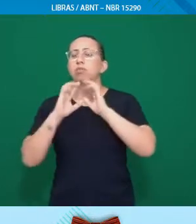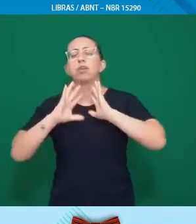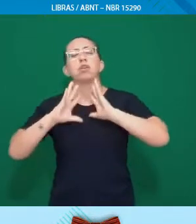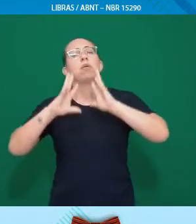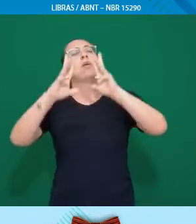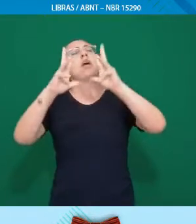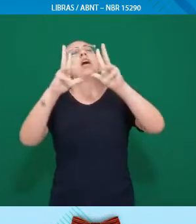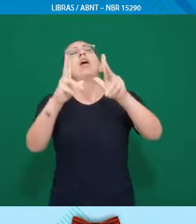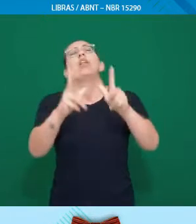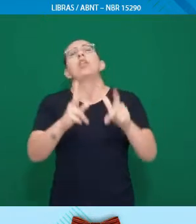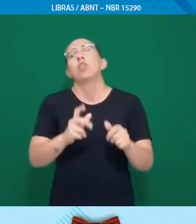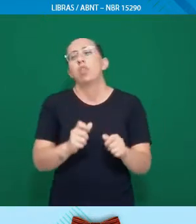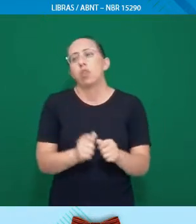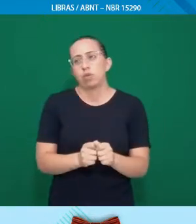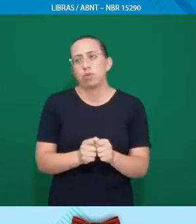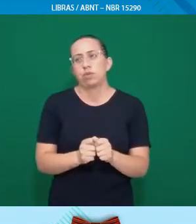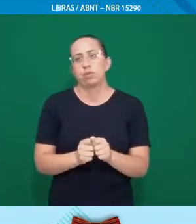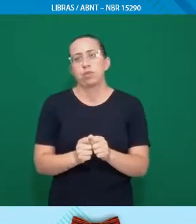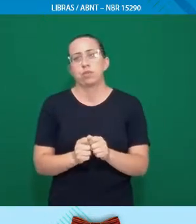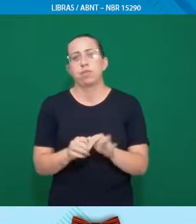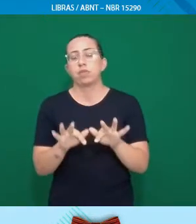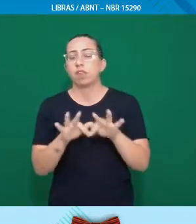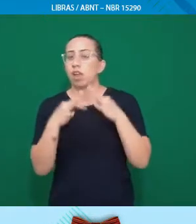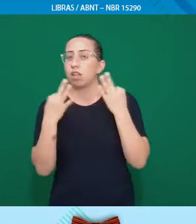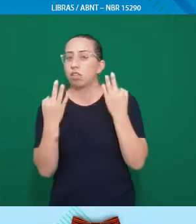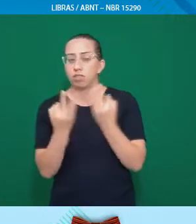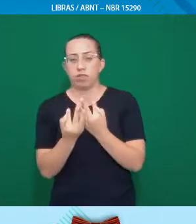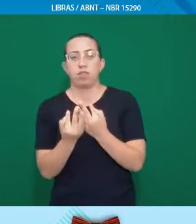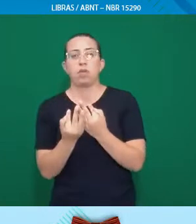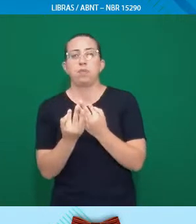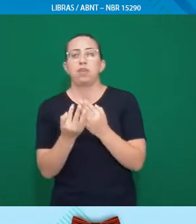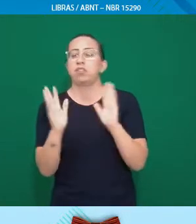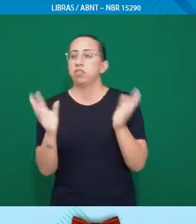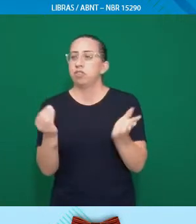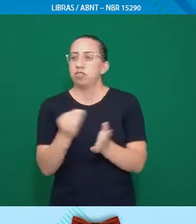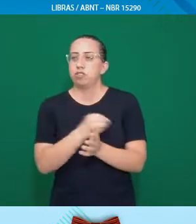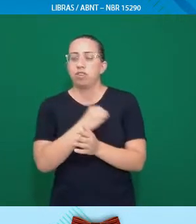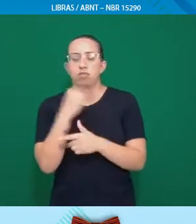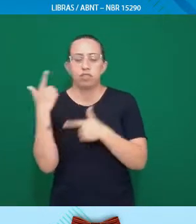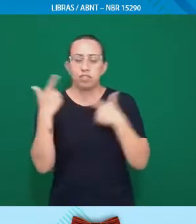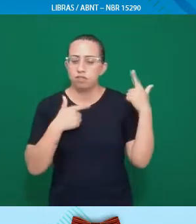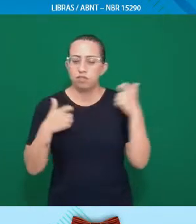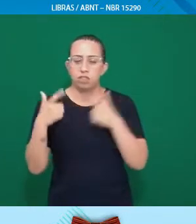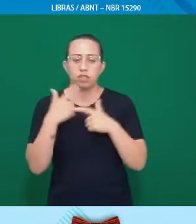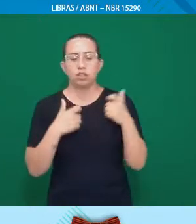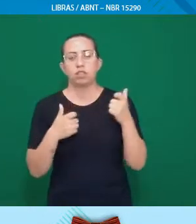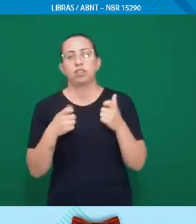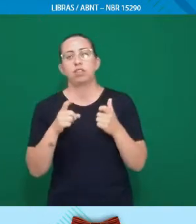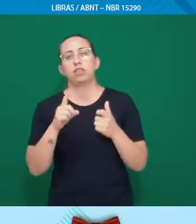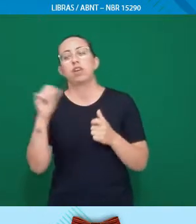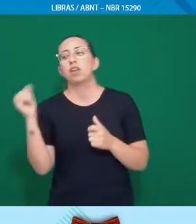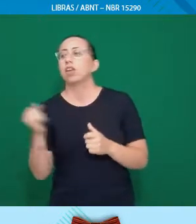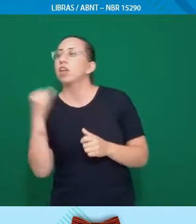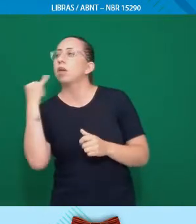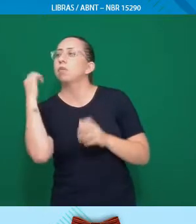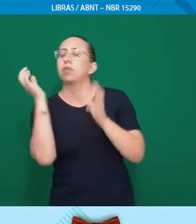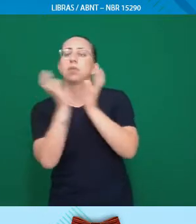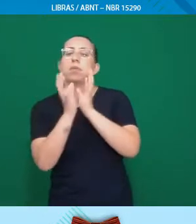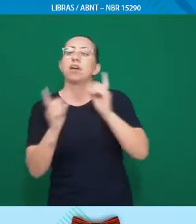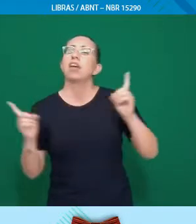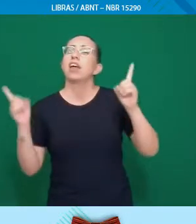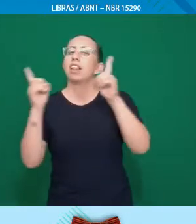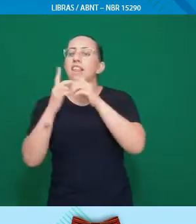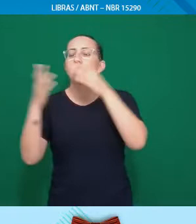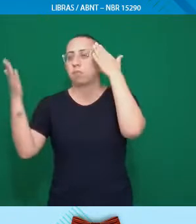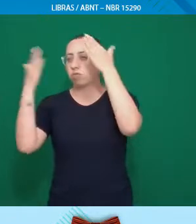para as famílias então eu sempre digo os familiares né já vivi nessa luta EA importância da APAE